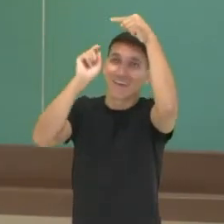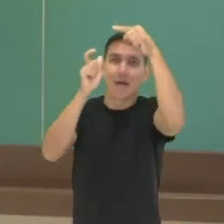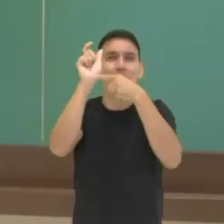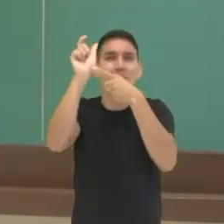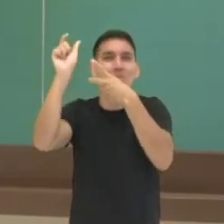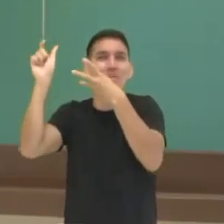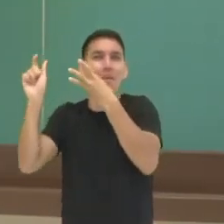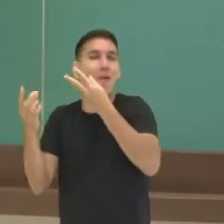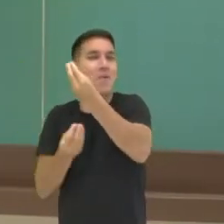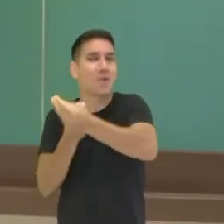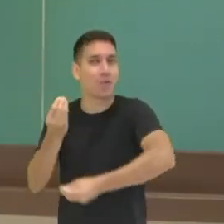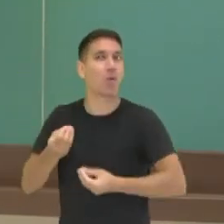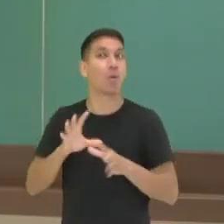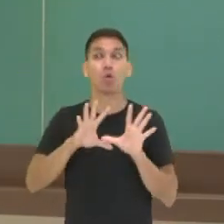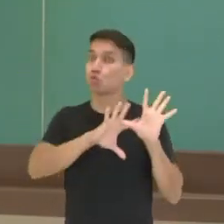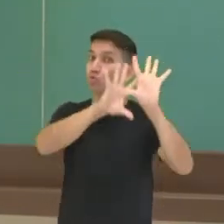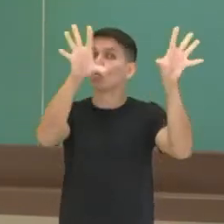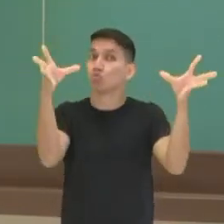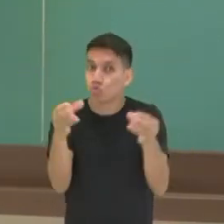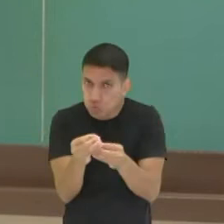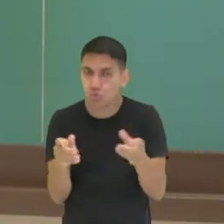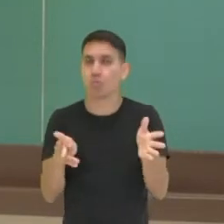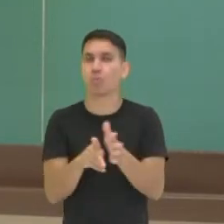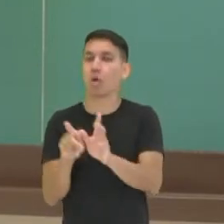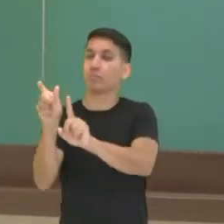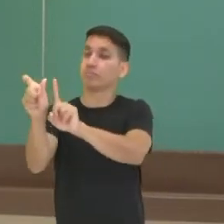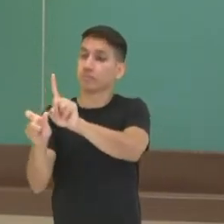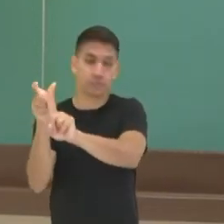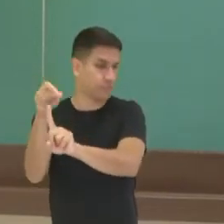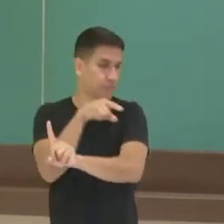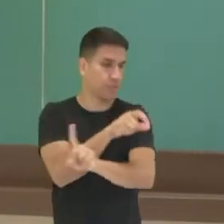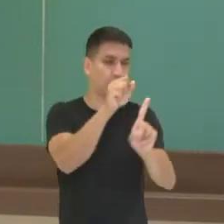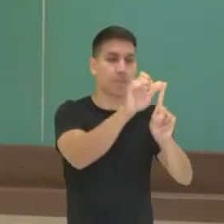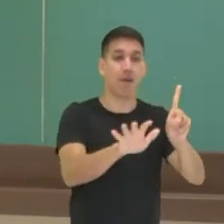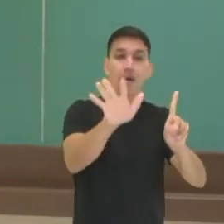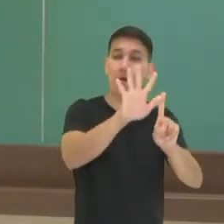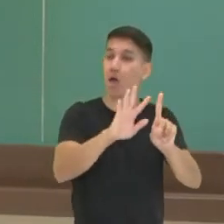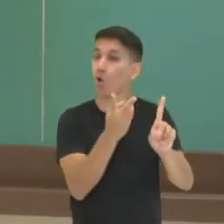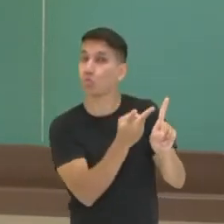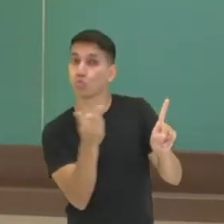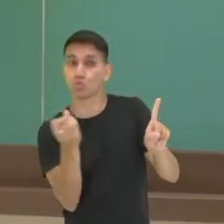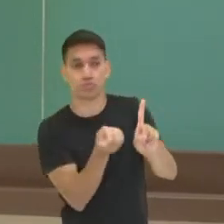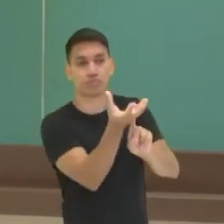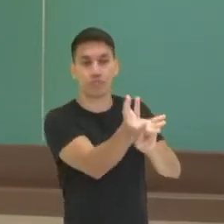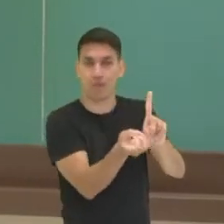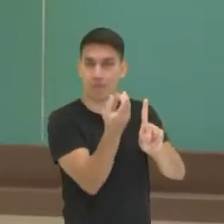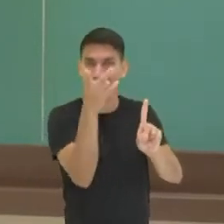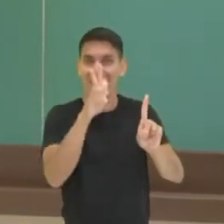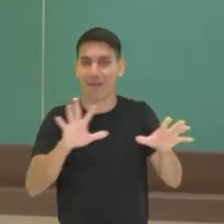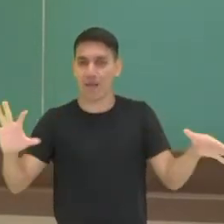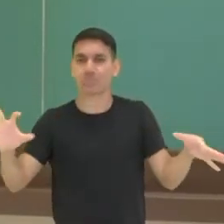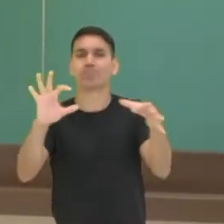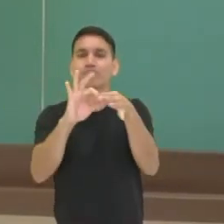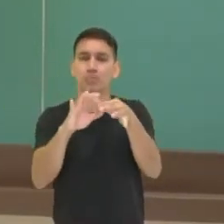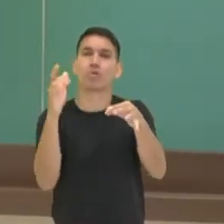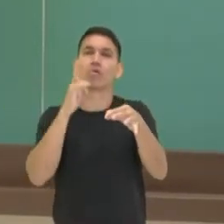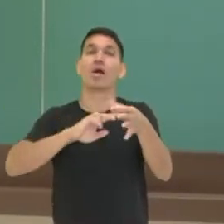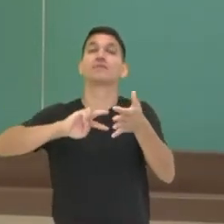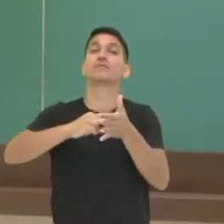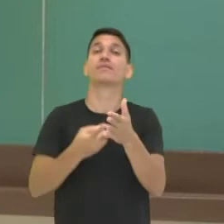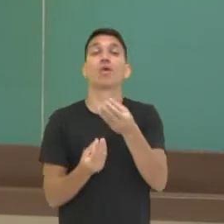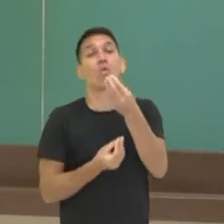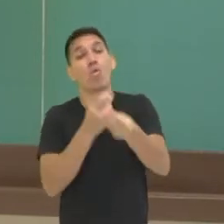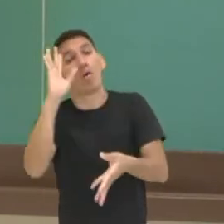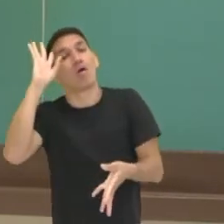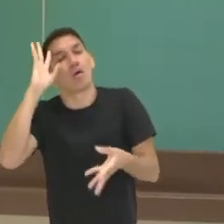palavras. Então, a articulação entre linguagem verbal e linguagem não verbal é o que vai produzir um efeito de sentido intencionado